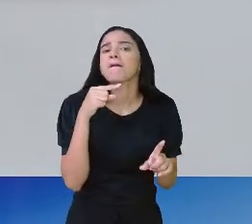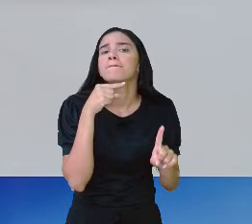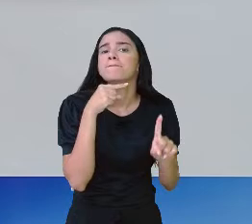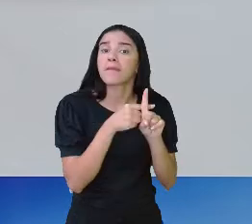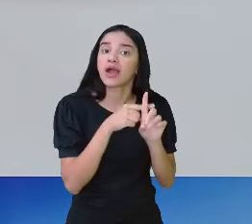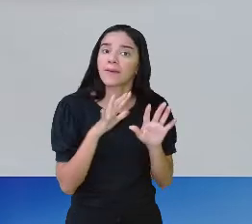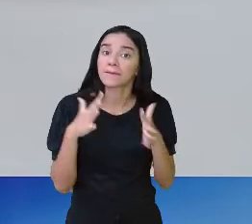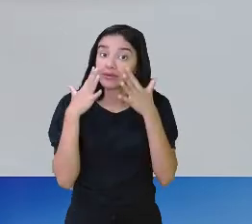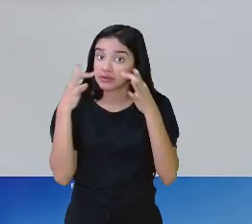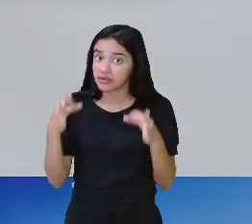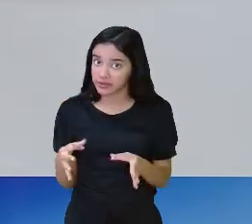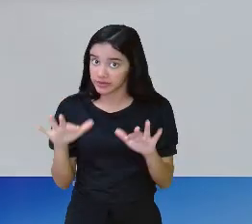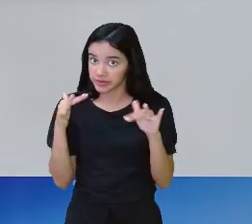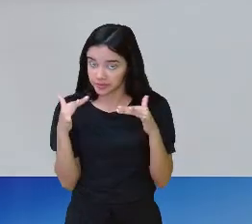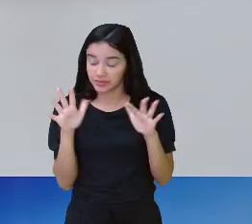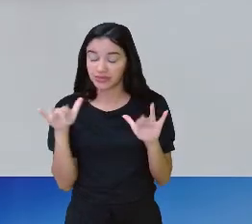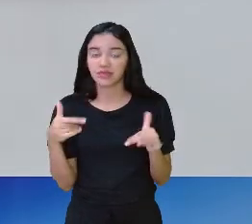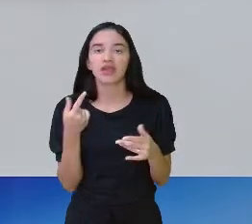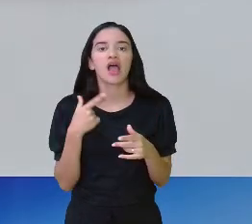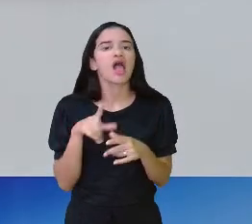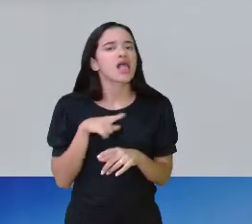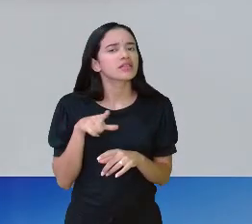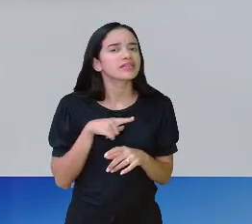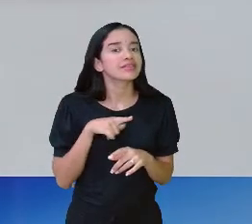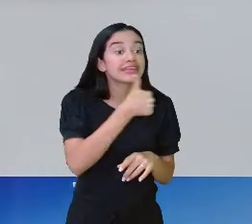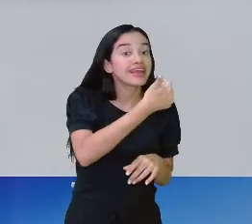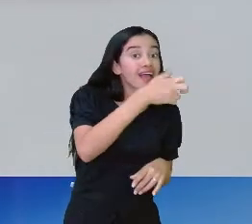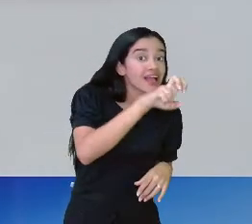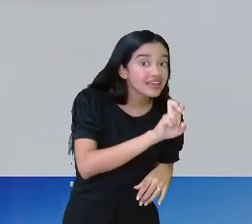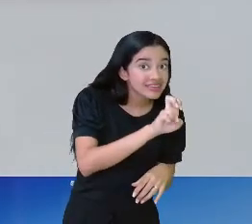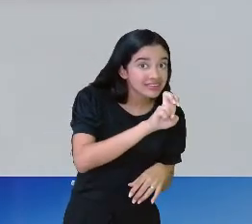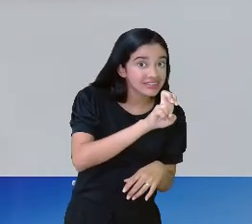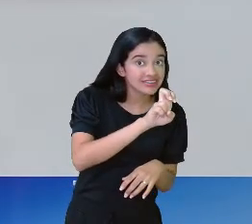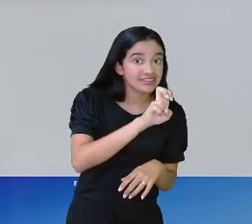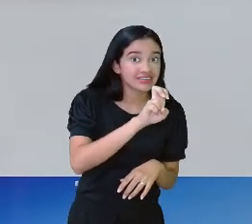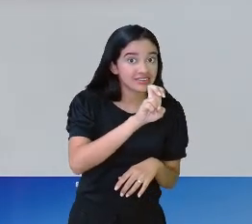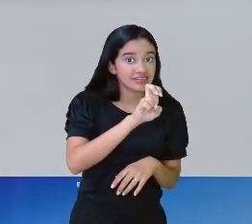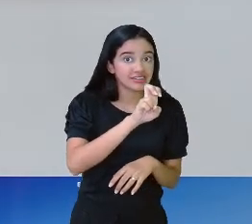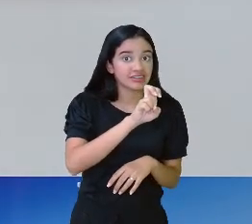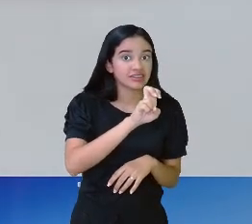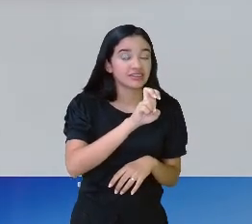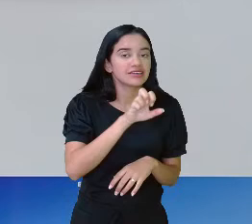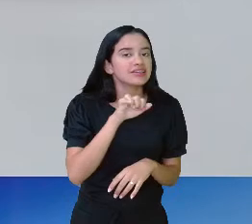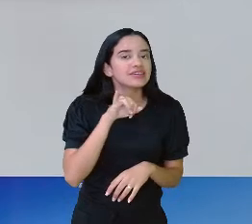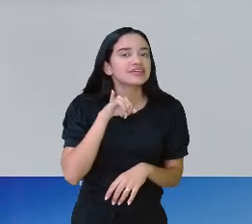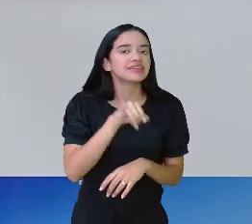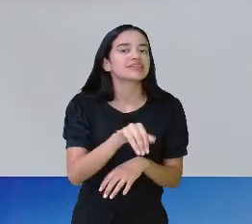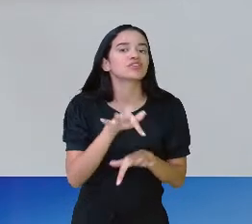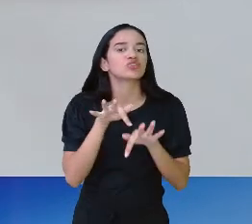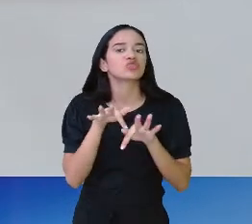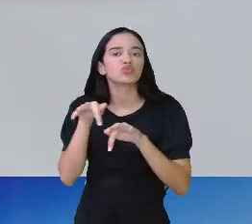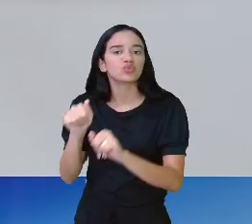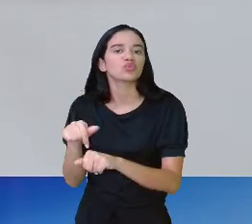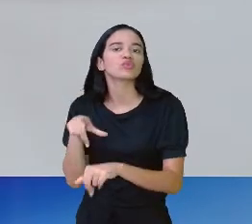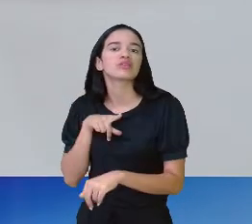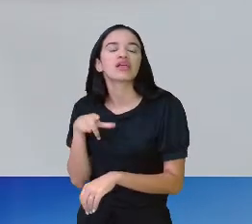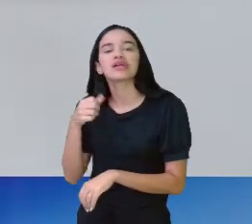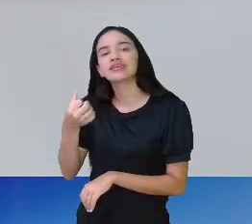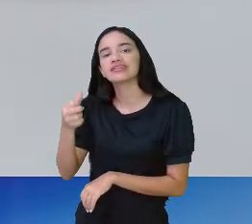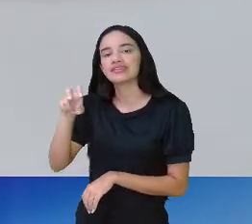Presta atenção comigo. Ele tinha 15 na segunda rodada. Se no final ele